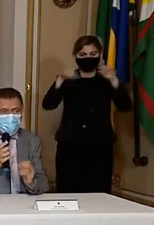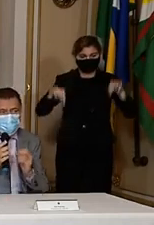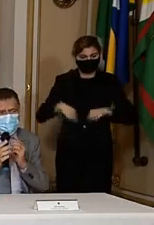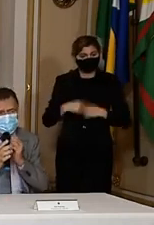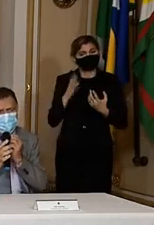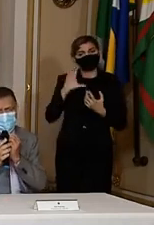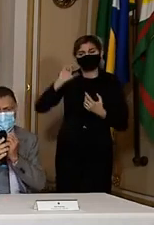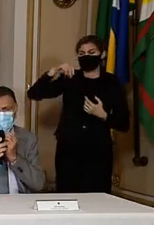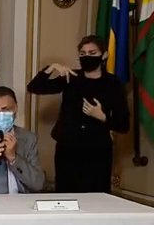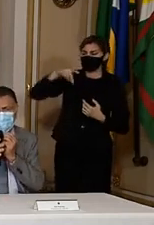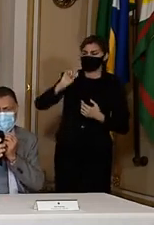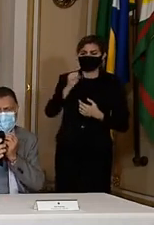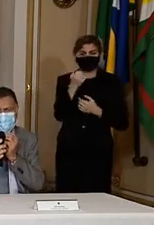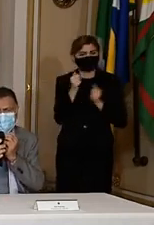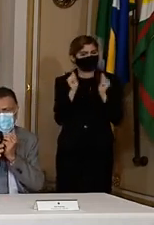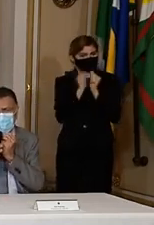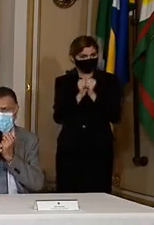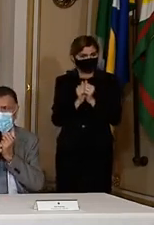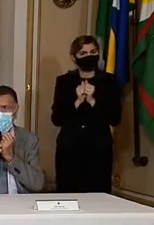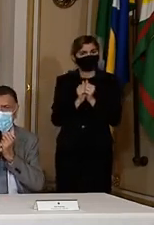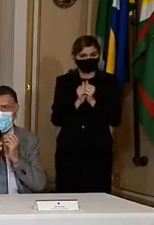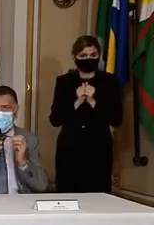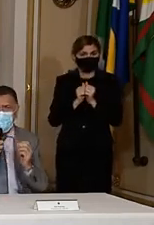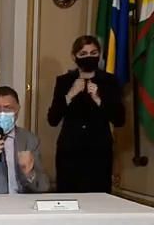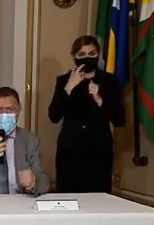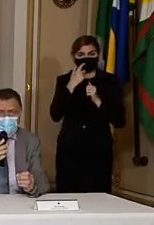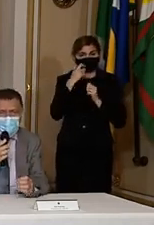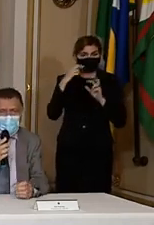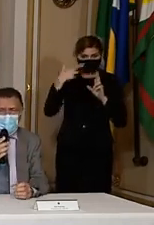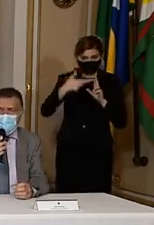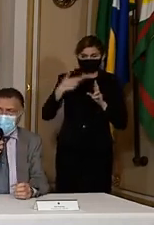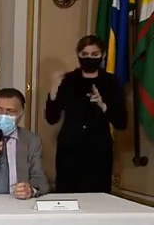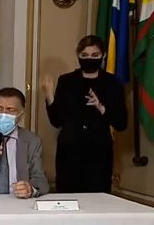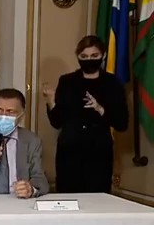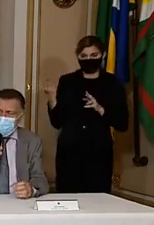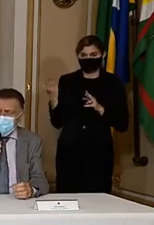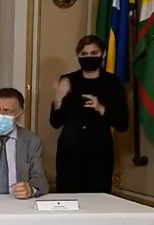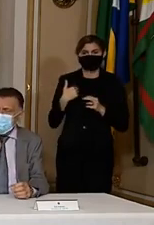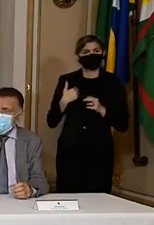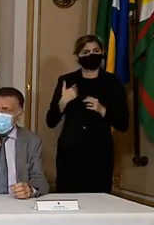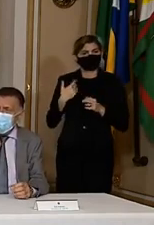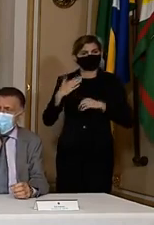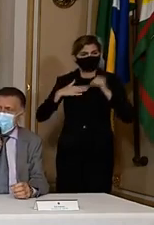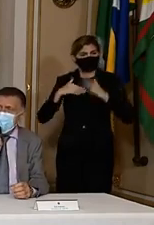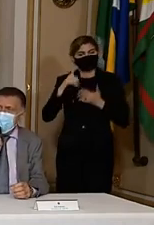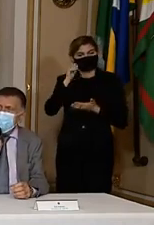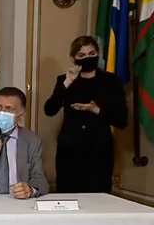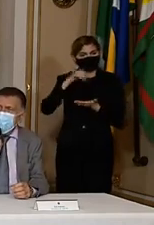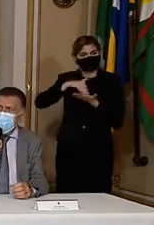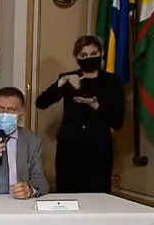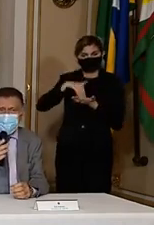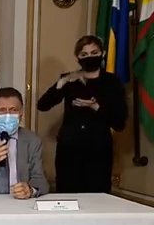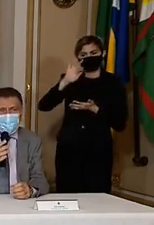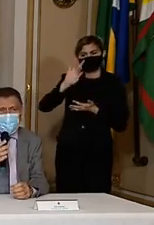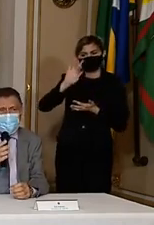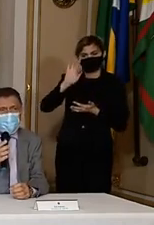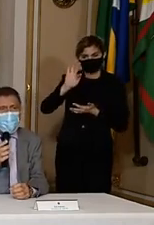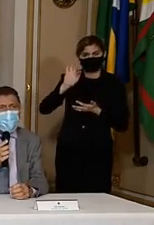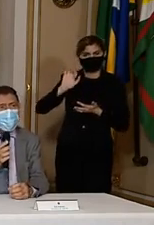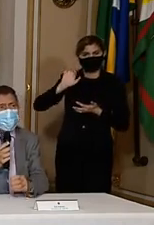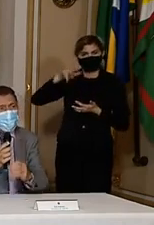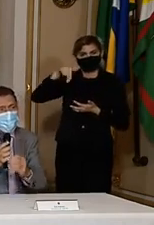abrir um parente para fazer uma referência a nossa destemida e competente secretária Fernanda